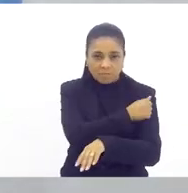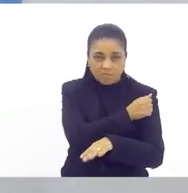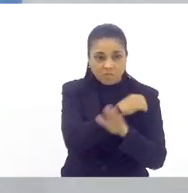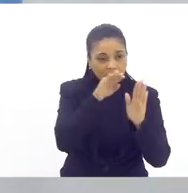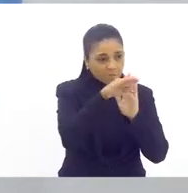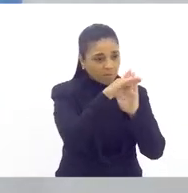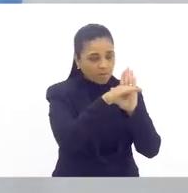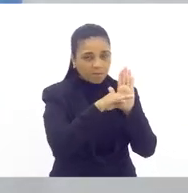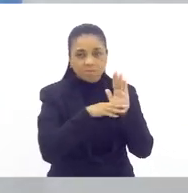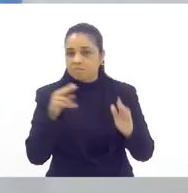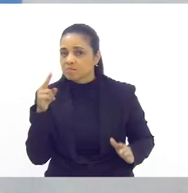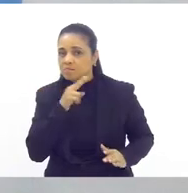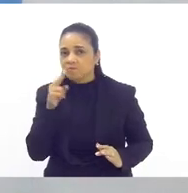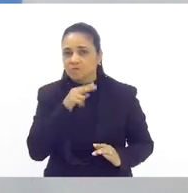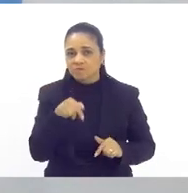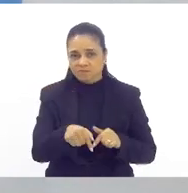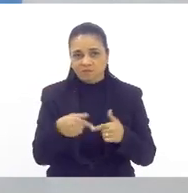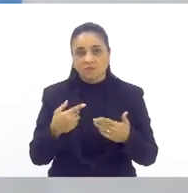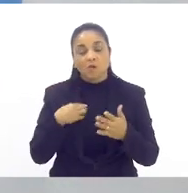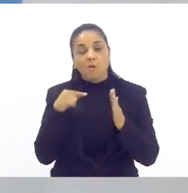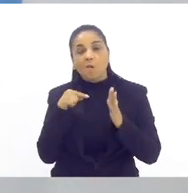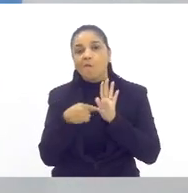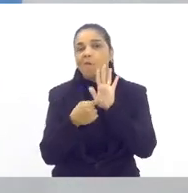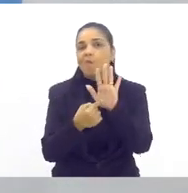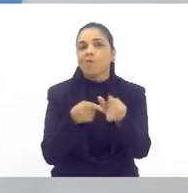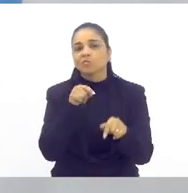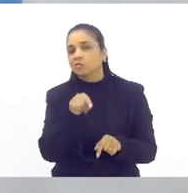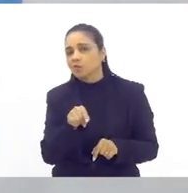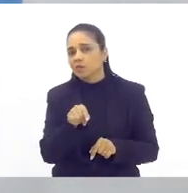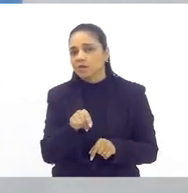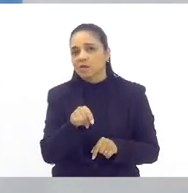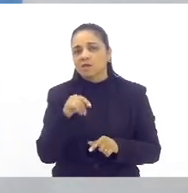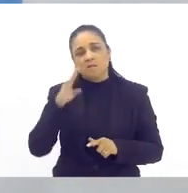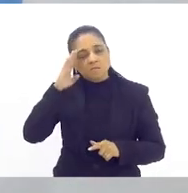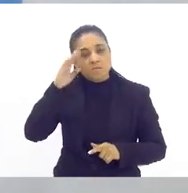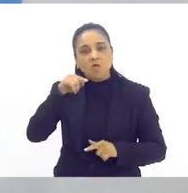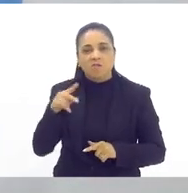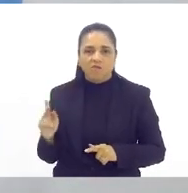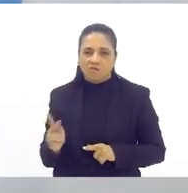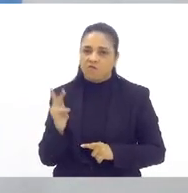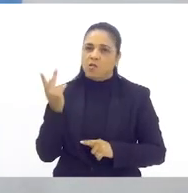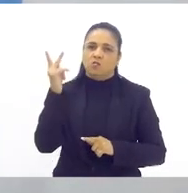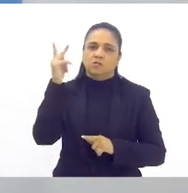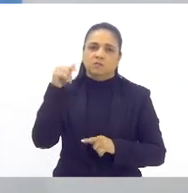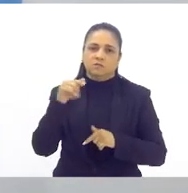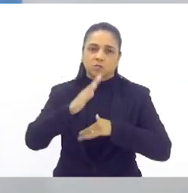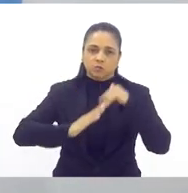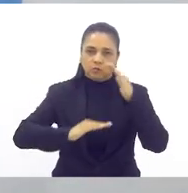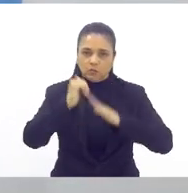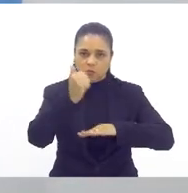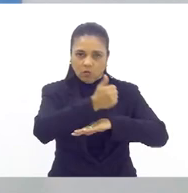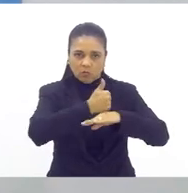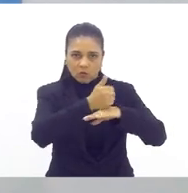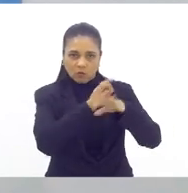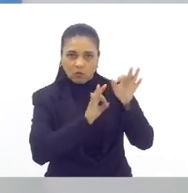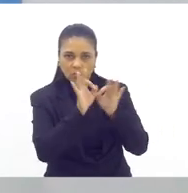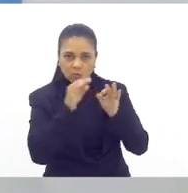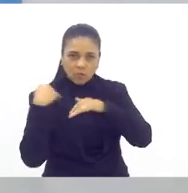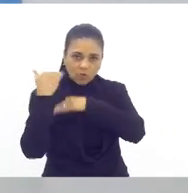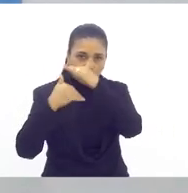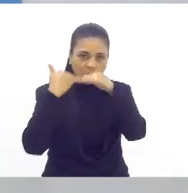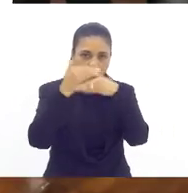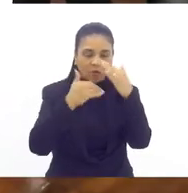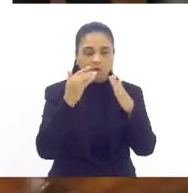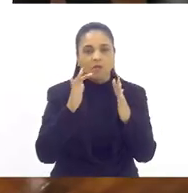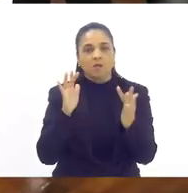de máxima urgência então foi apontada aqui é prioridade valorização da carreira né dos profissionais da